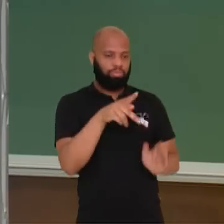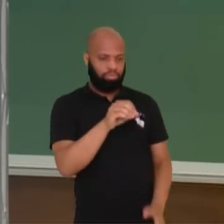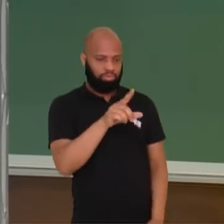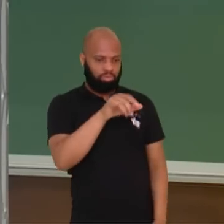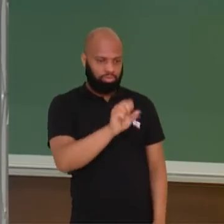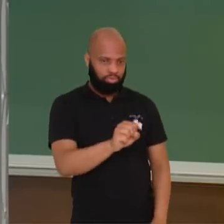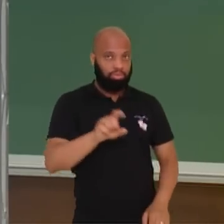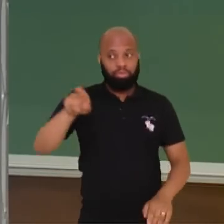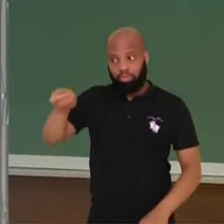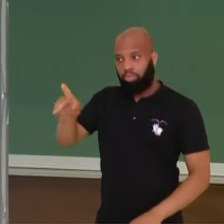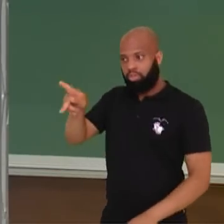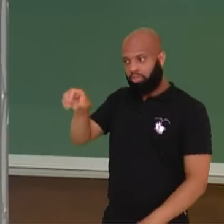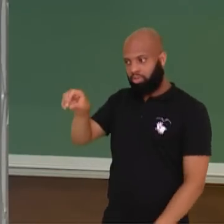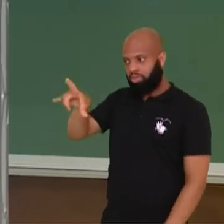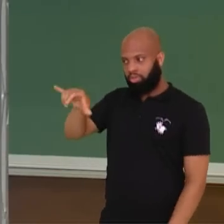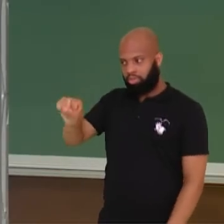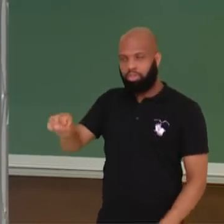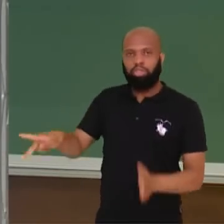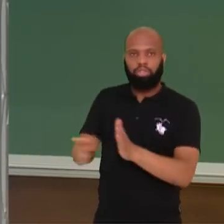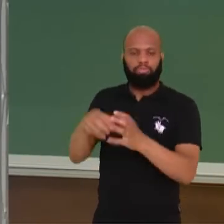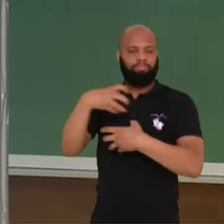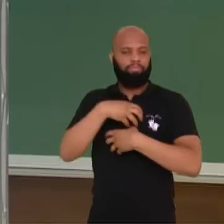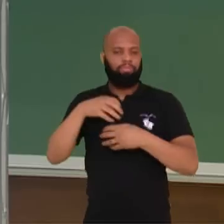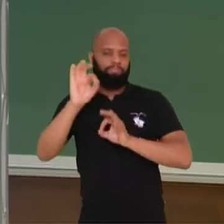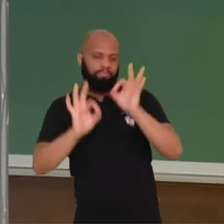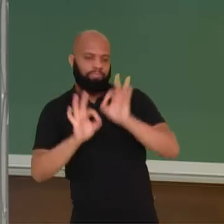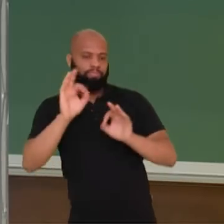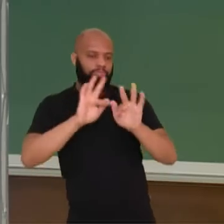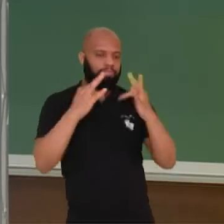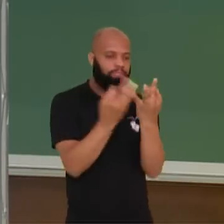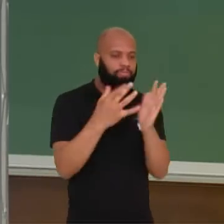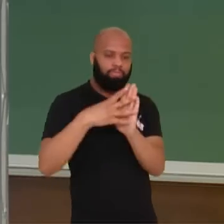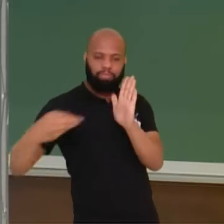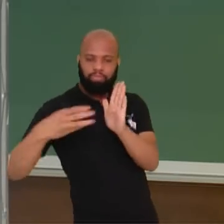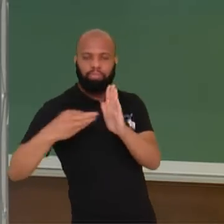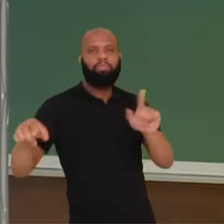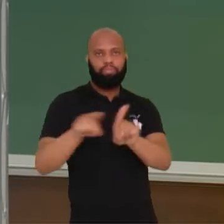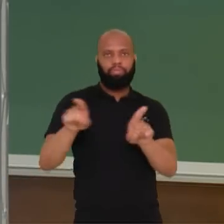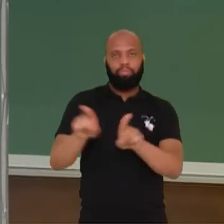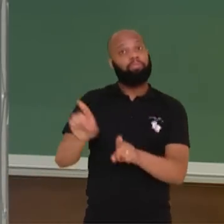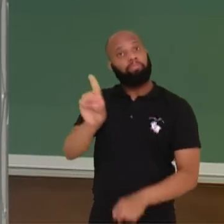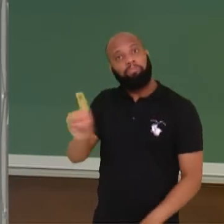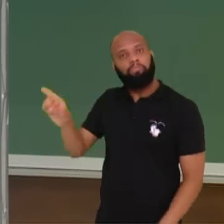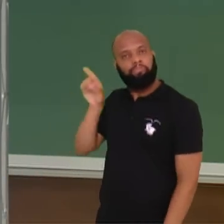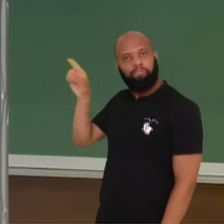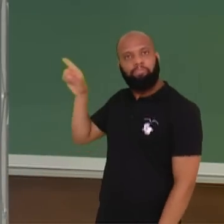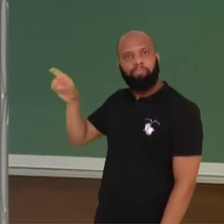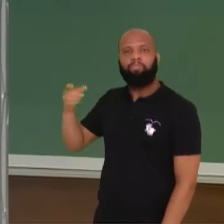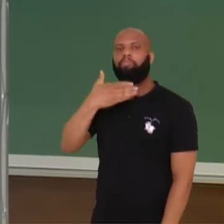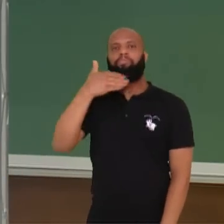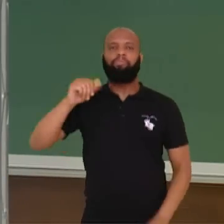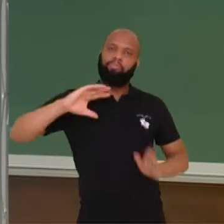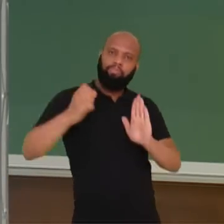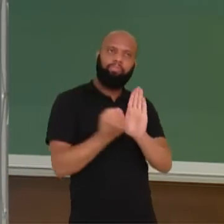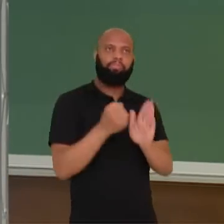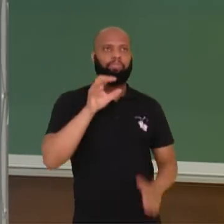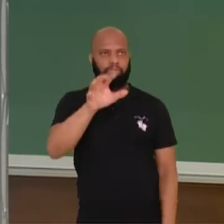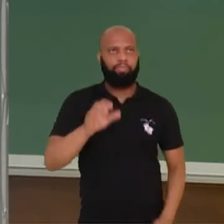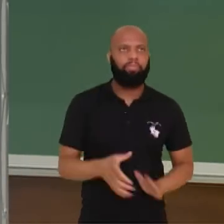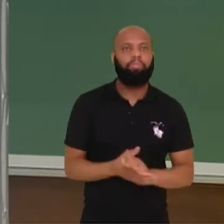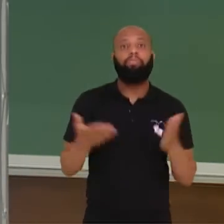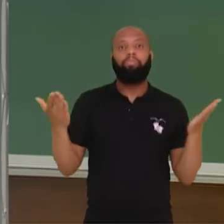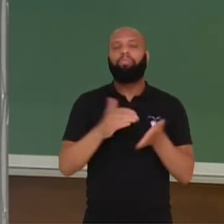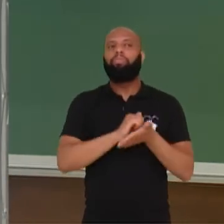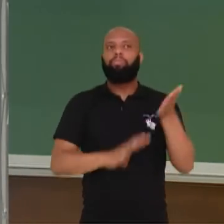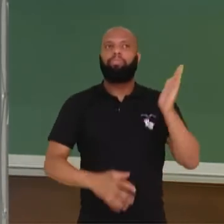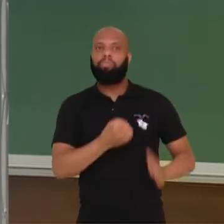organização familiar. Okay? É uma ligação bastante importante aí desses dois aspectos e a deusa Héstia acho que é o melhor símbolo para isso. Vamos